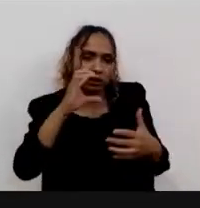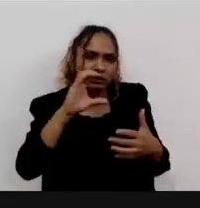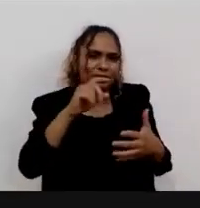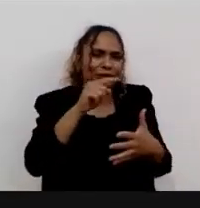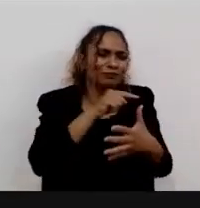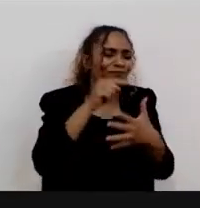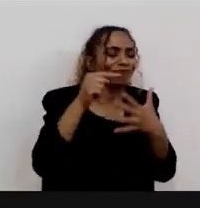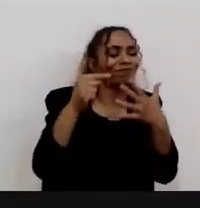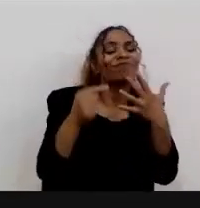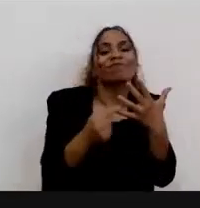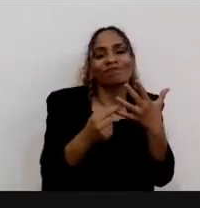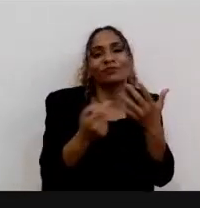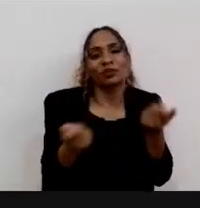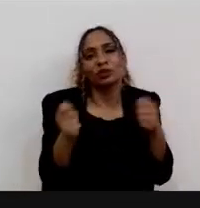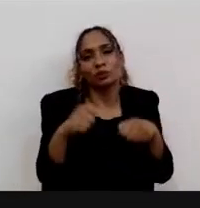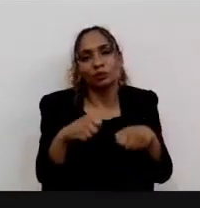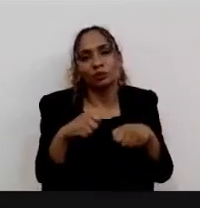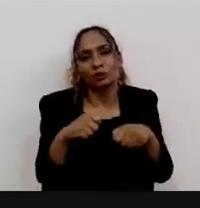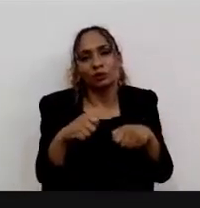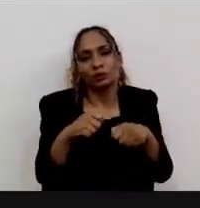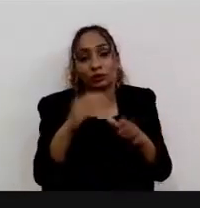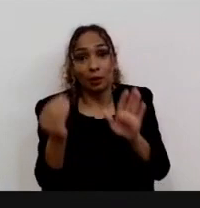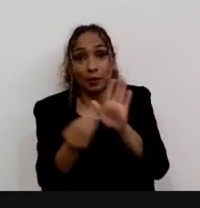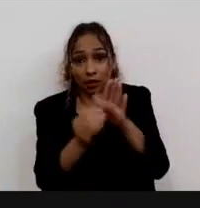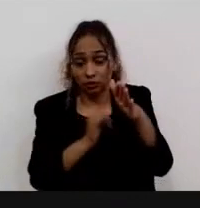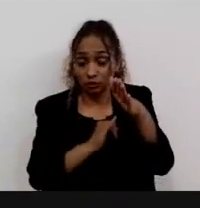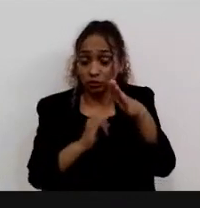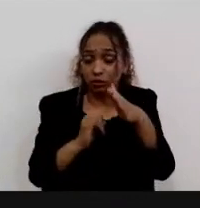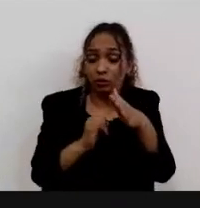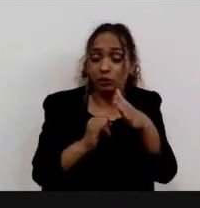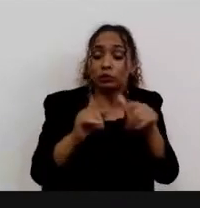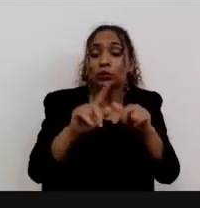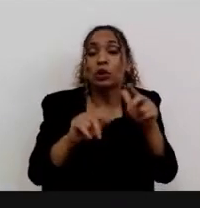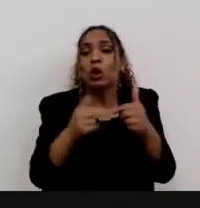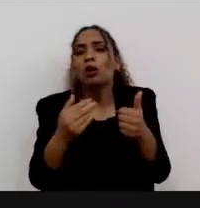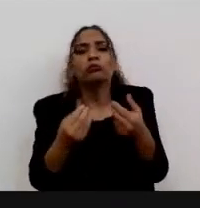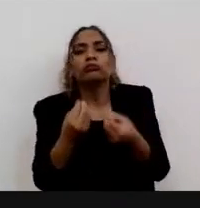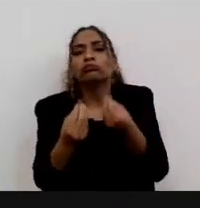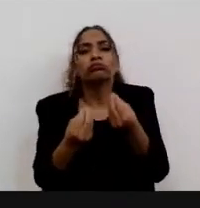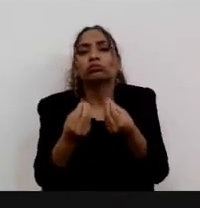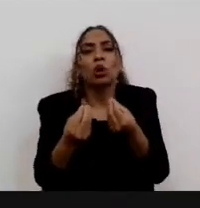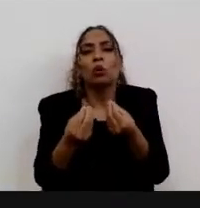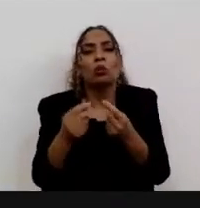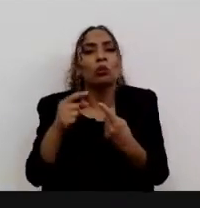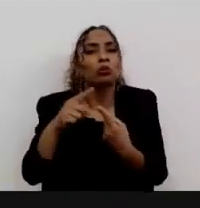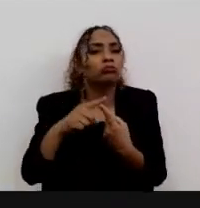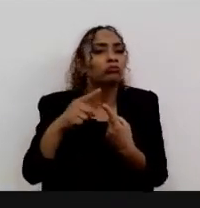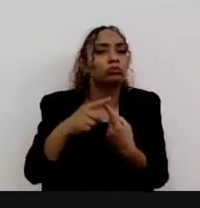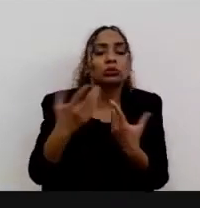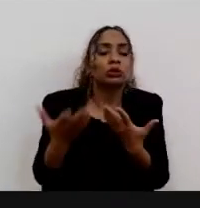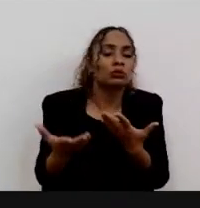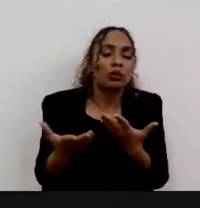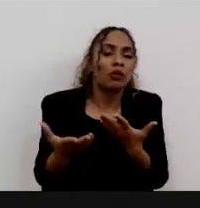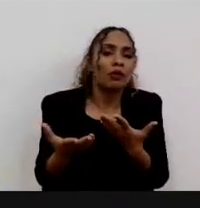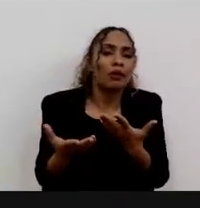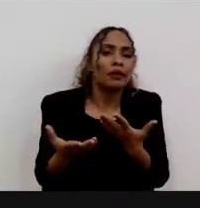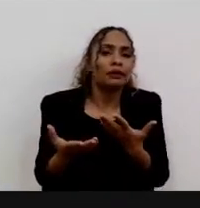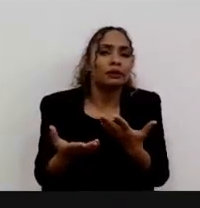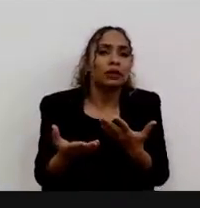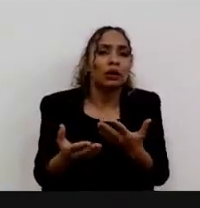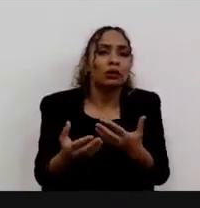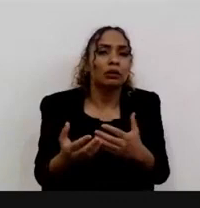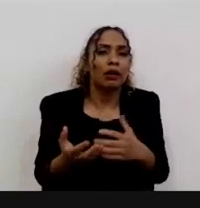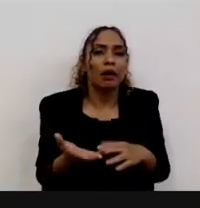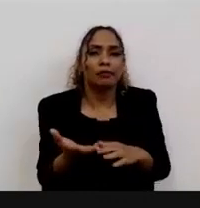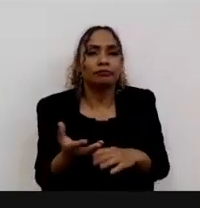diversas formas, e isso pode ser aplicado na instituição. Qual o instrumento, qual o método? Não, acho que esse é exatamente o que a